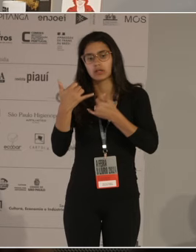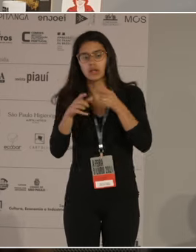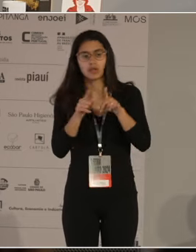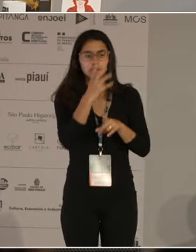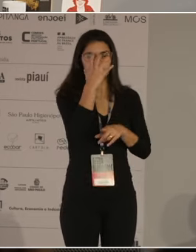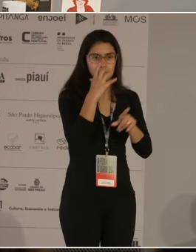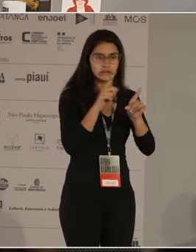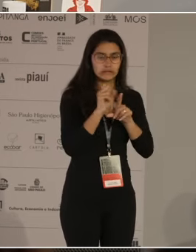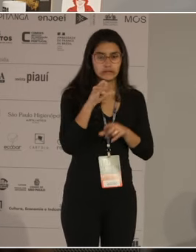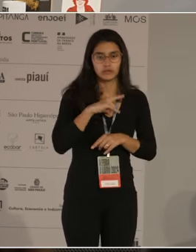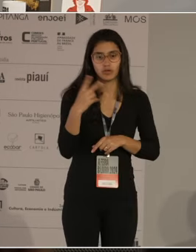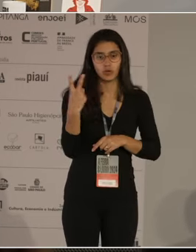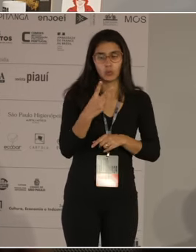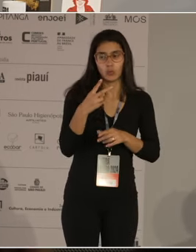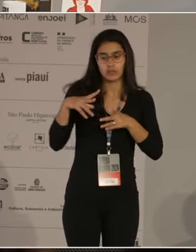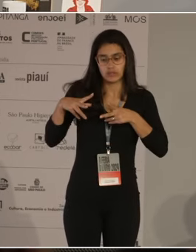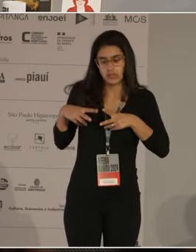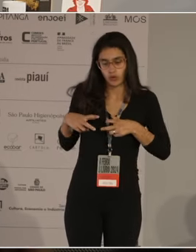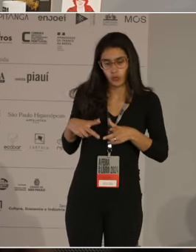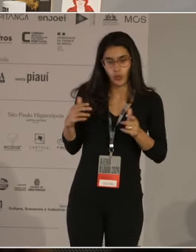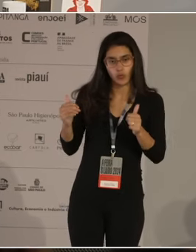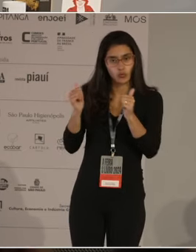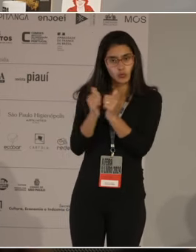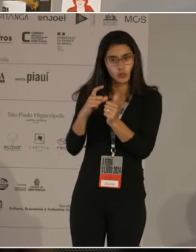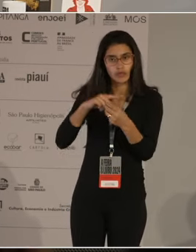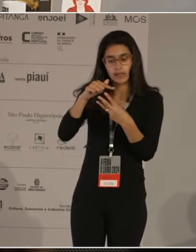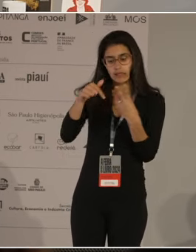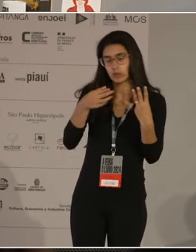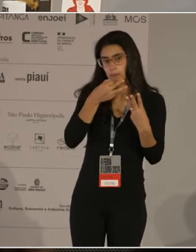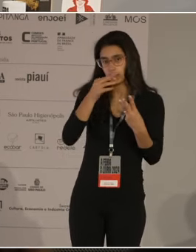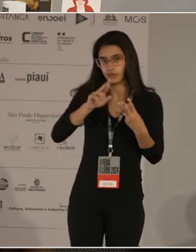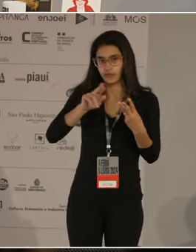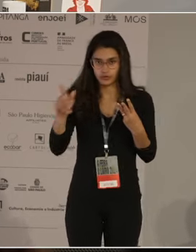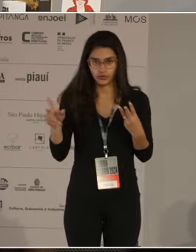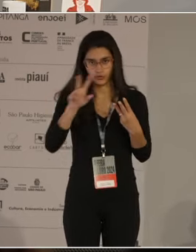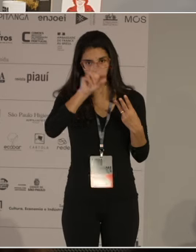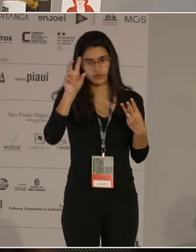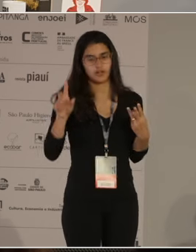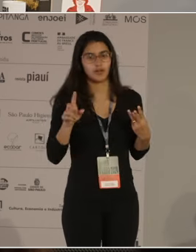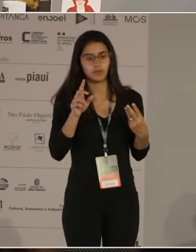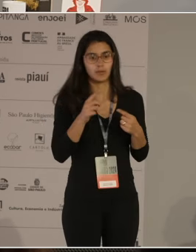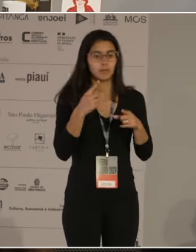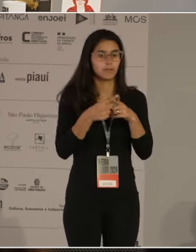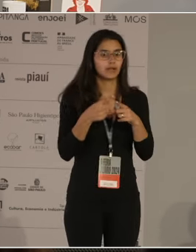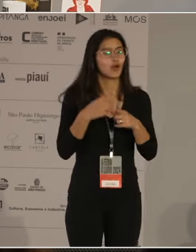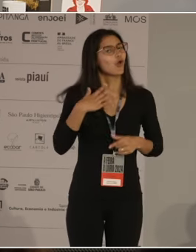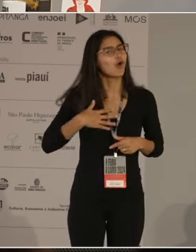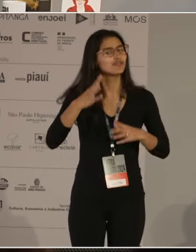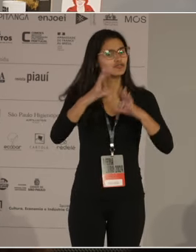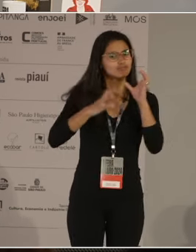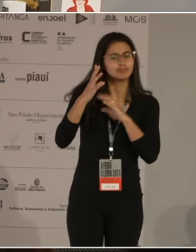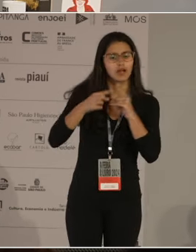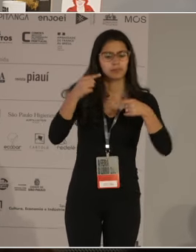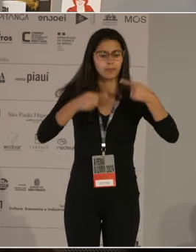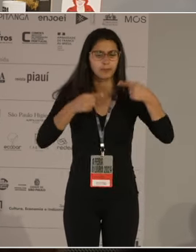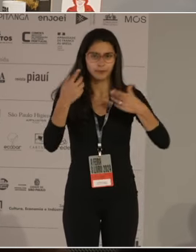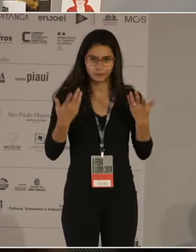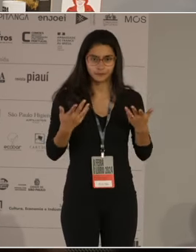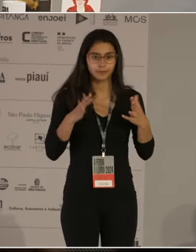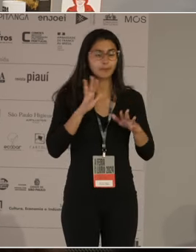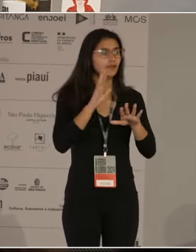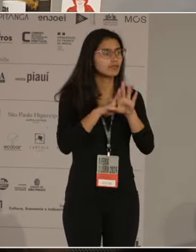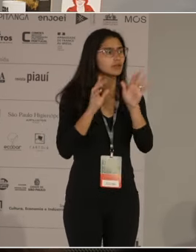sério, que se você tiver dois arqueólogos juntos, eles vão ter três opiniões sobre aquele mesmo tema. O arqueólogo adora brigar e discutir entre si. Eu